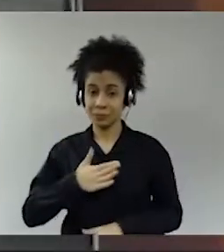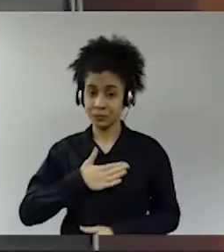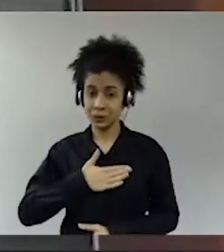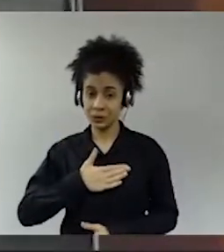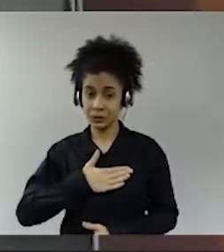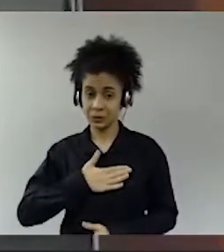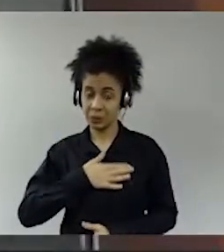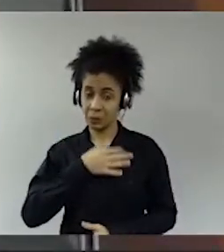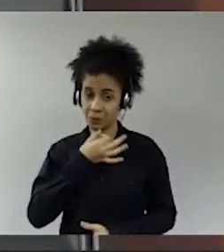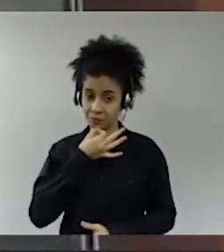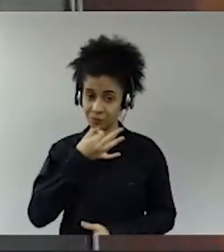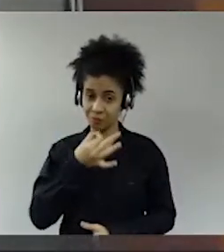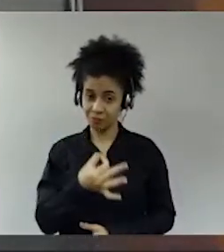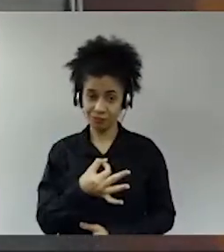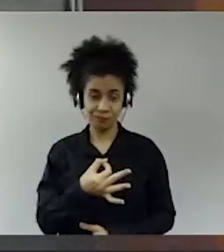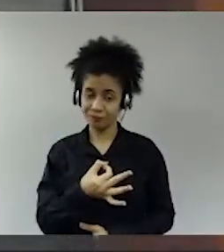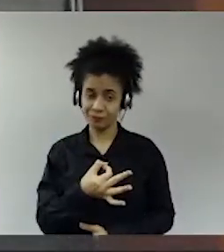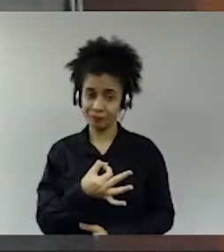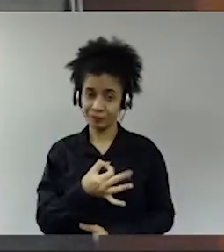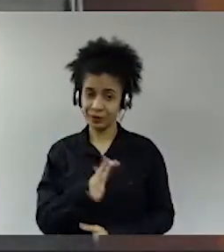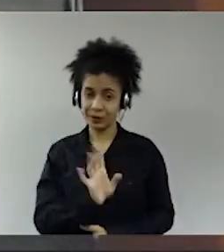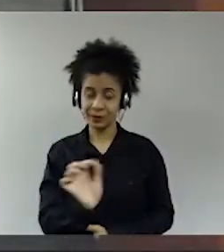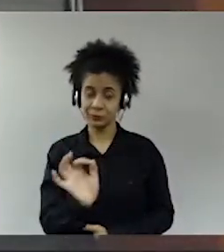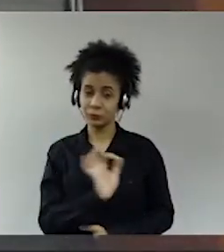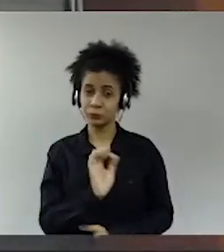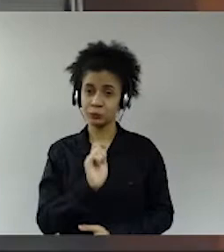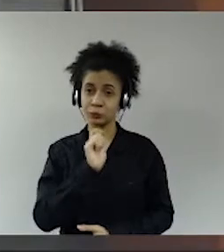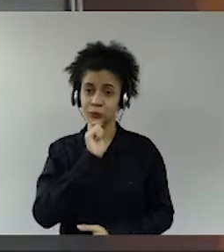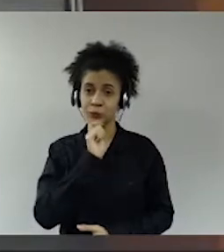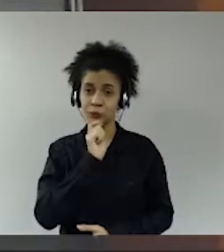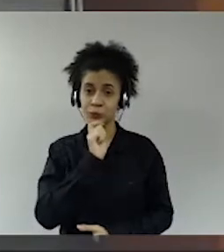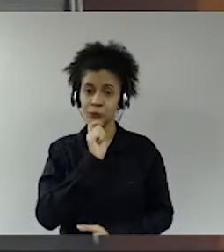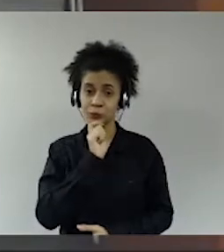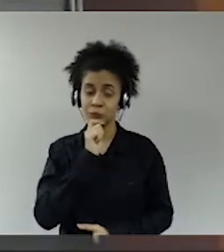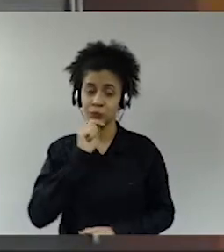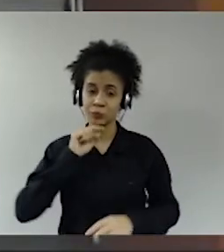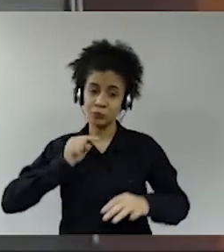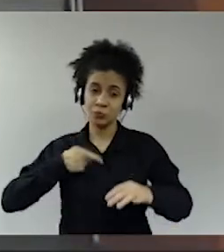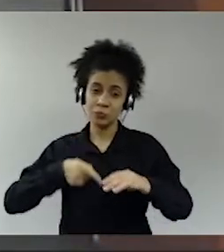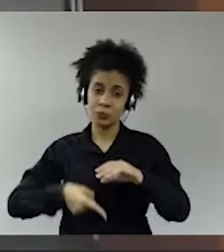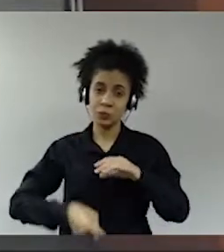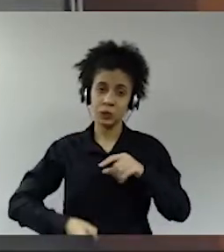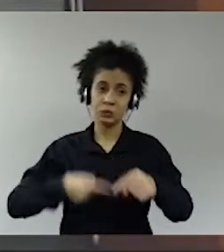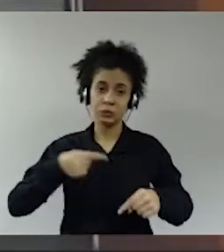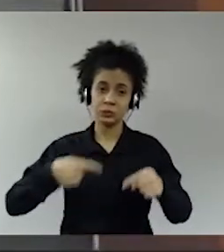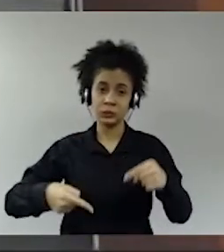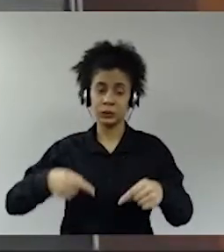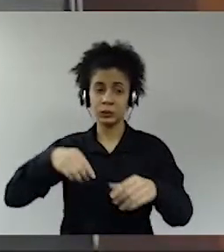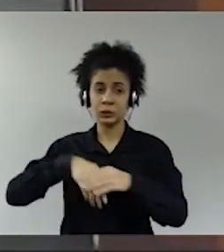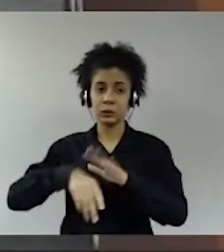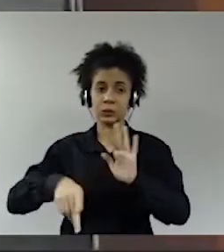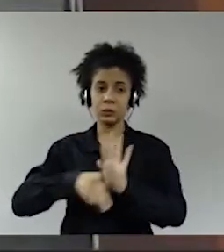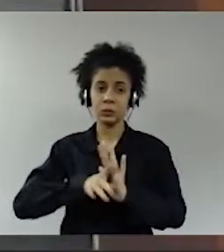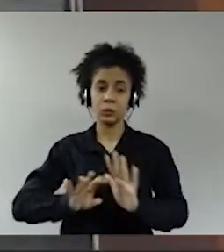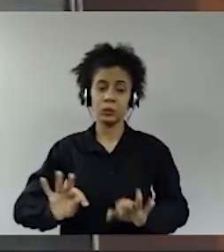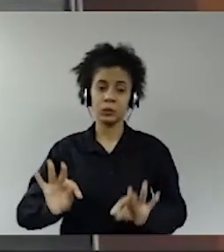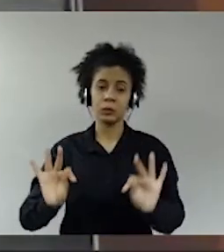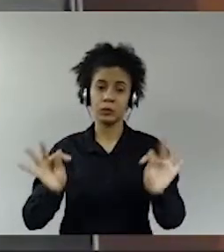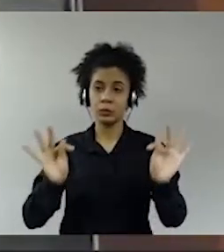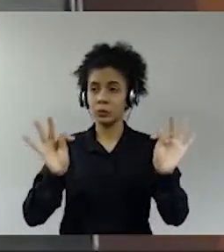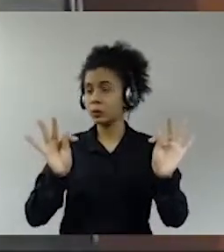modesta opinião, não foram ainda profundamente discutidos nos seus aspectos